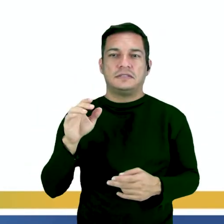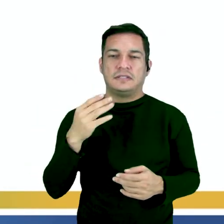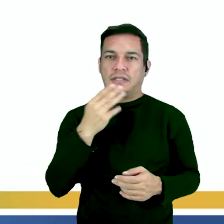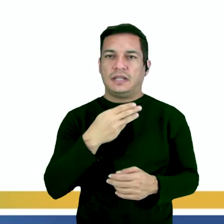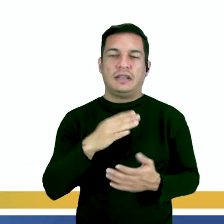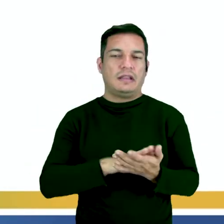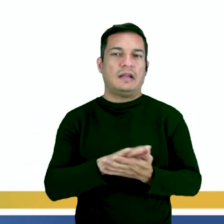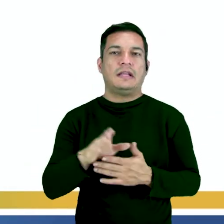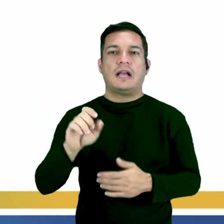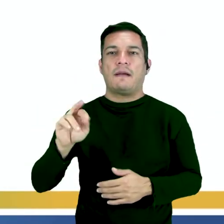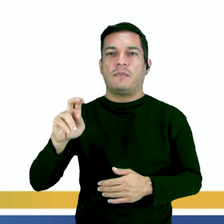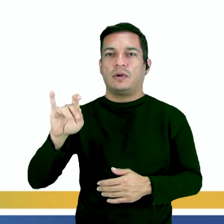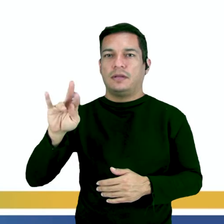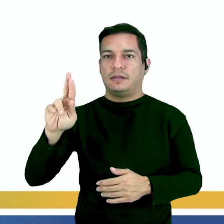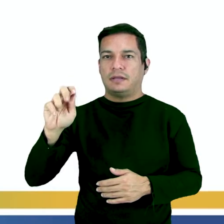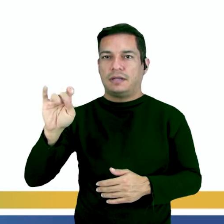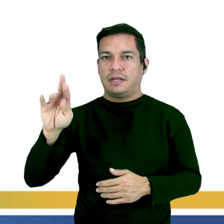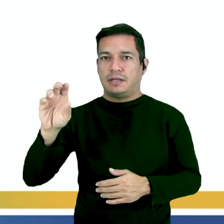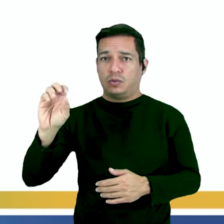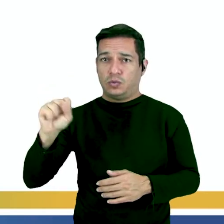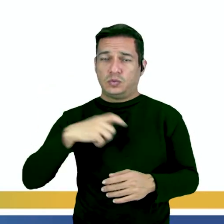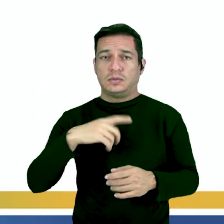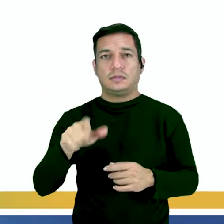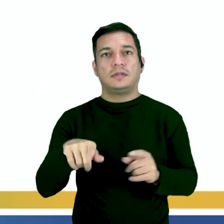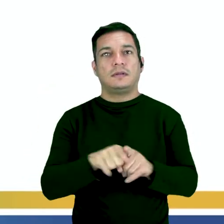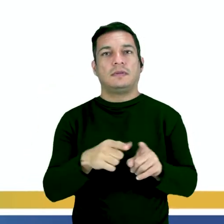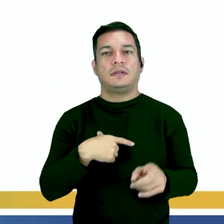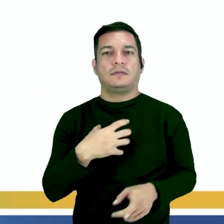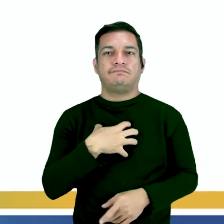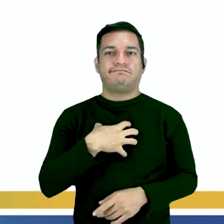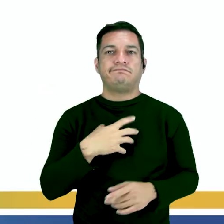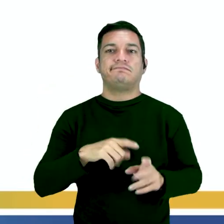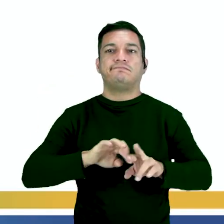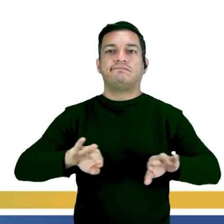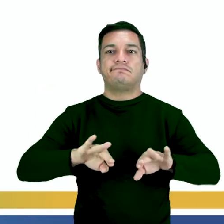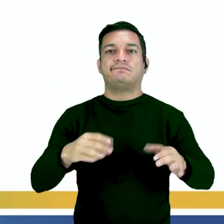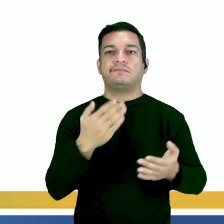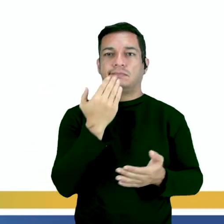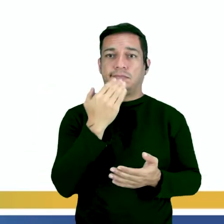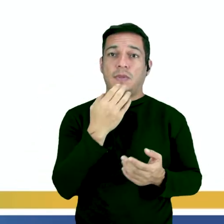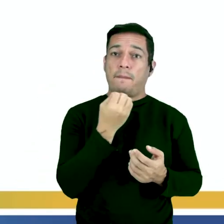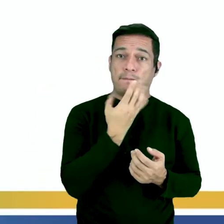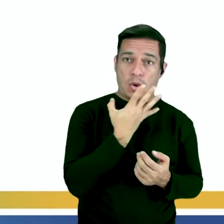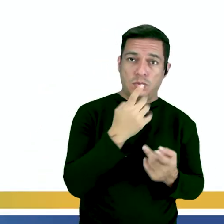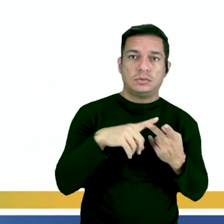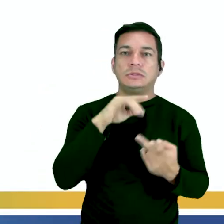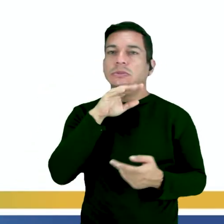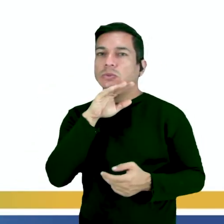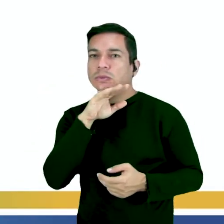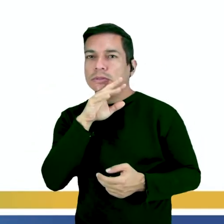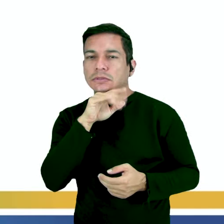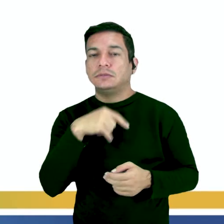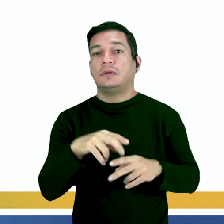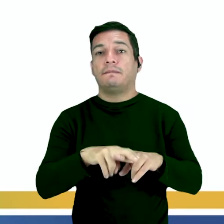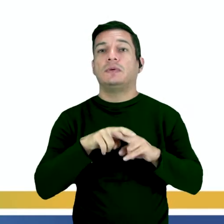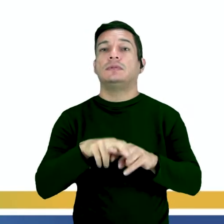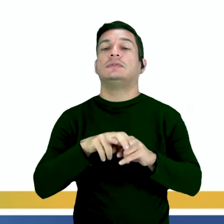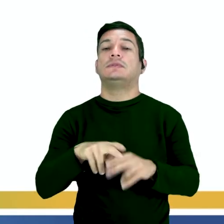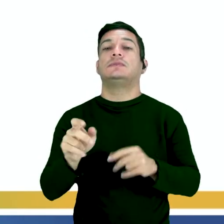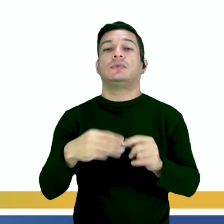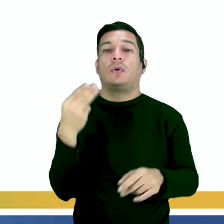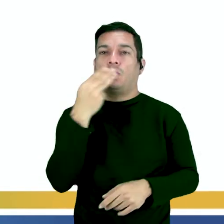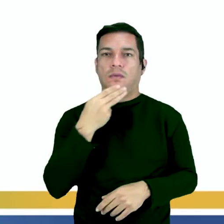carboidratos, entre outros. Além disso, tem-se o hábito de dividir os alimentos em bons e ruins. Por isso,